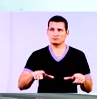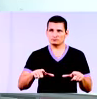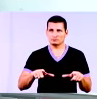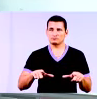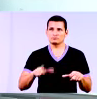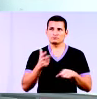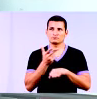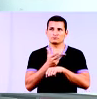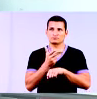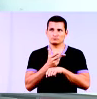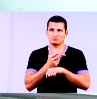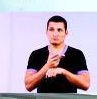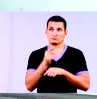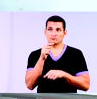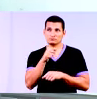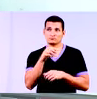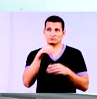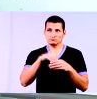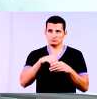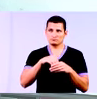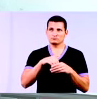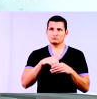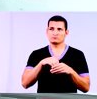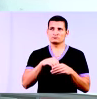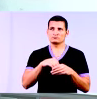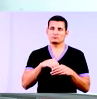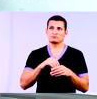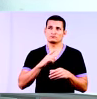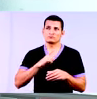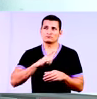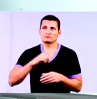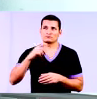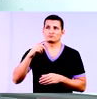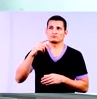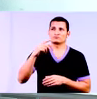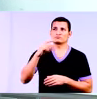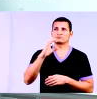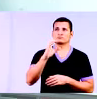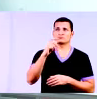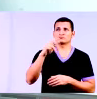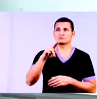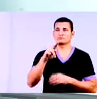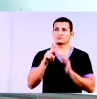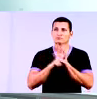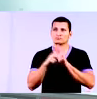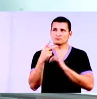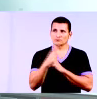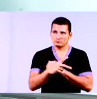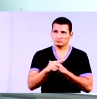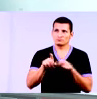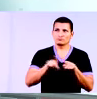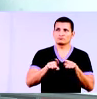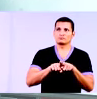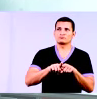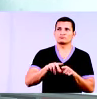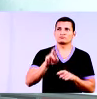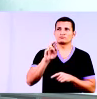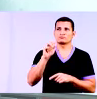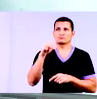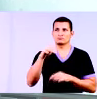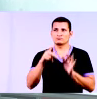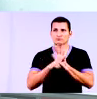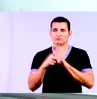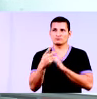de vídeo, lá dentro da placa de vídeo, a placa vem com um processador exclusivo dela e memória exclusiva dela. Por